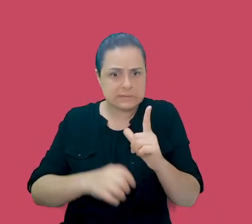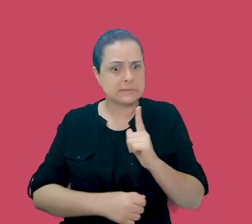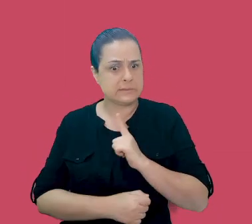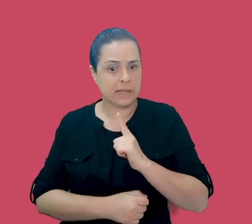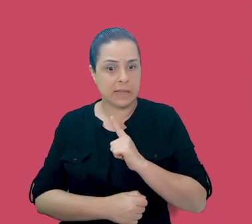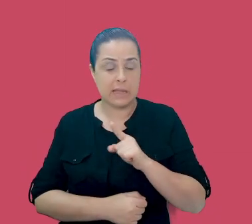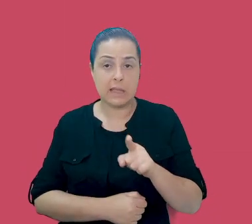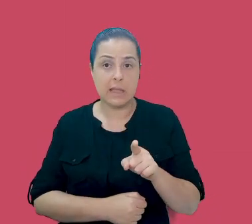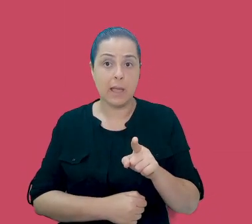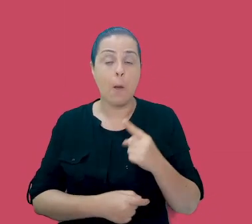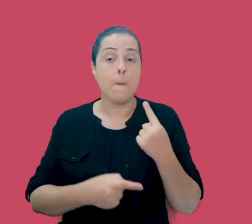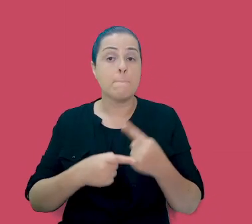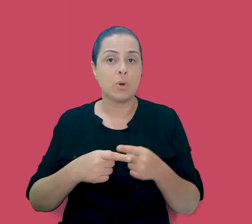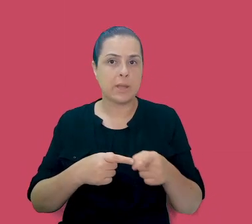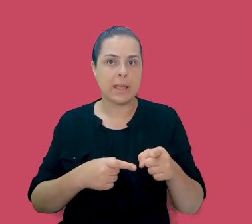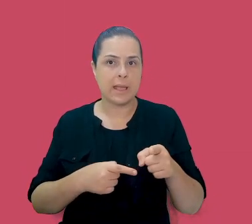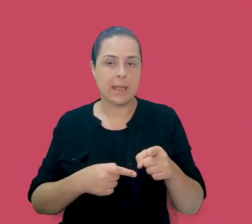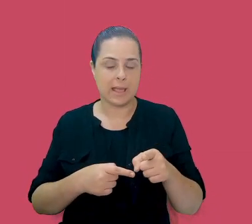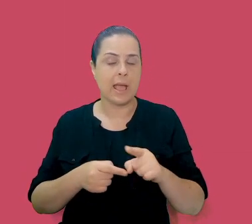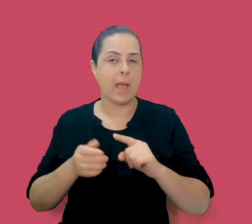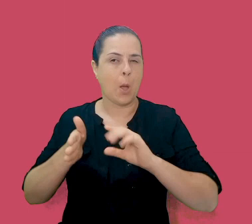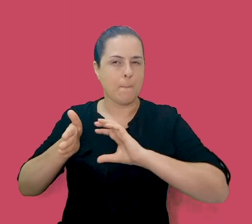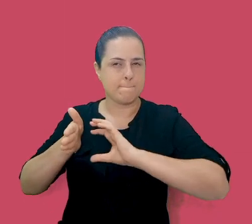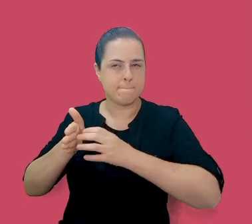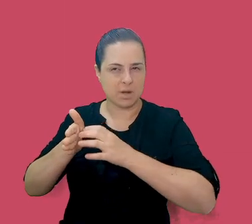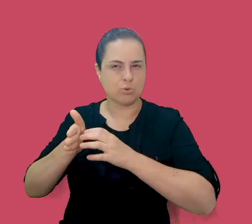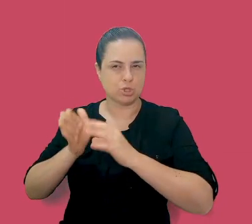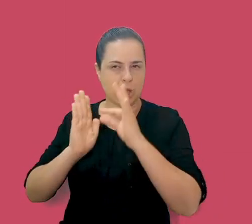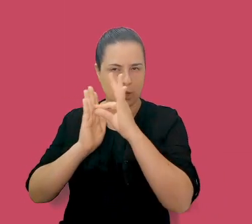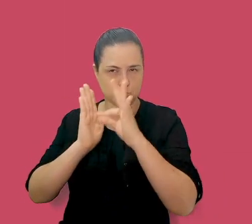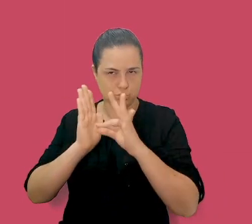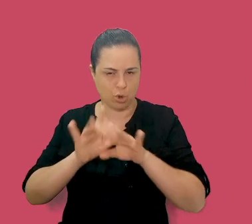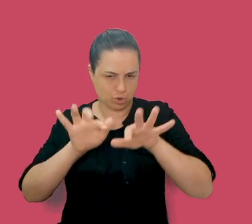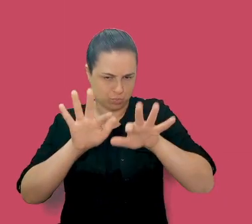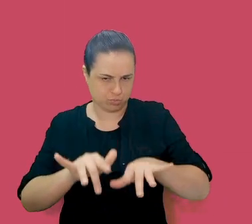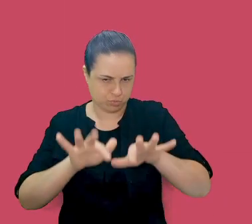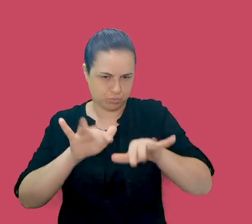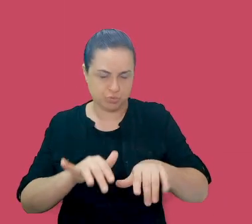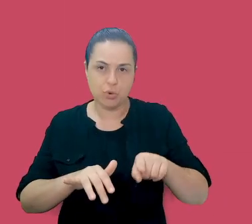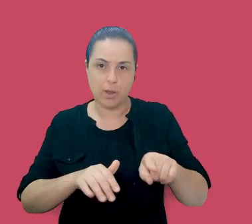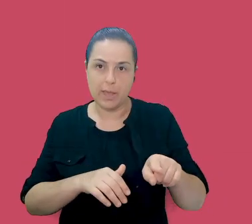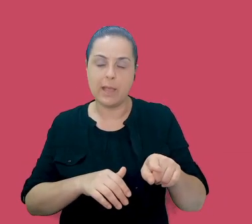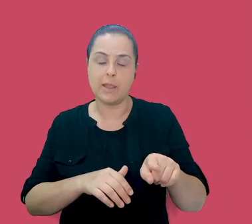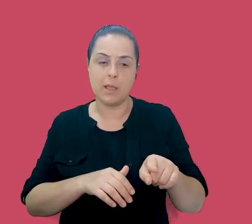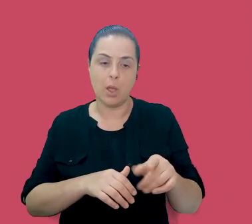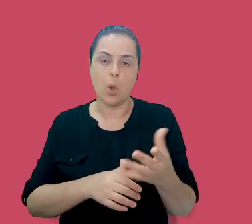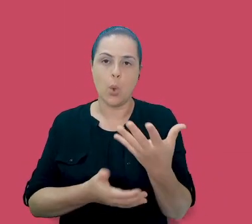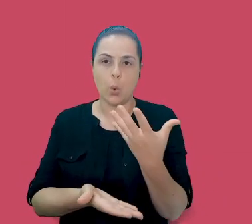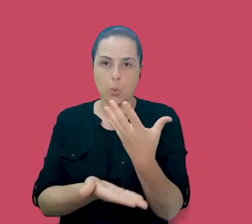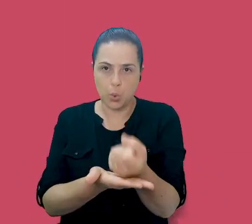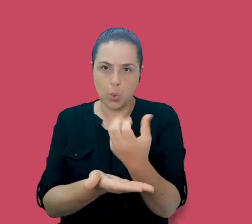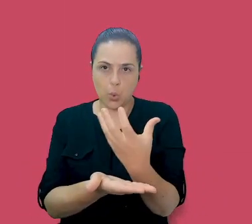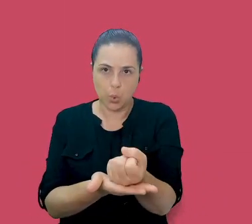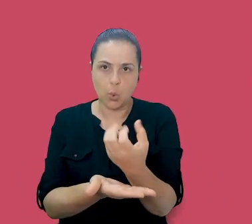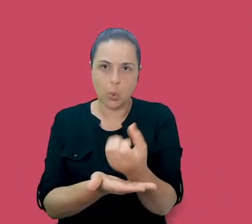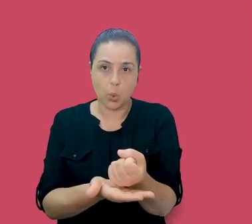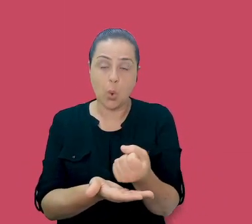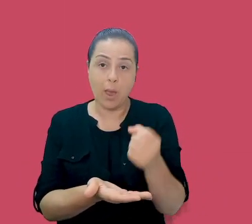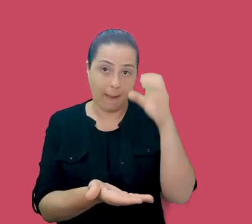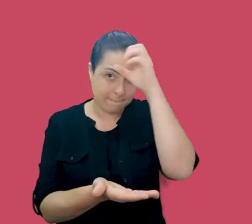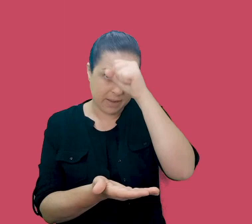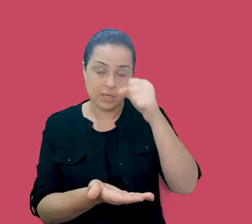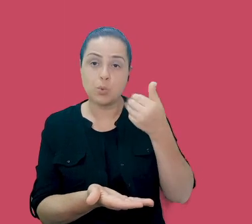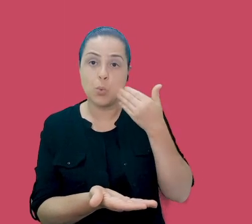fala. Ele aprende com o banco de dados com que ele foi alimentado. E aí você falou, mas são humanos que estão alimentando isso, né? São. E